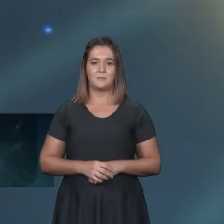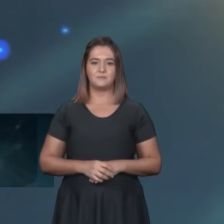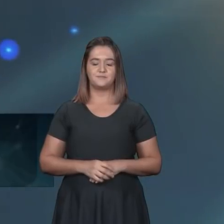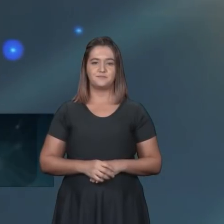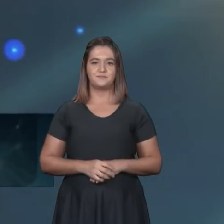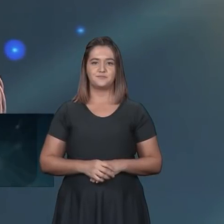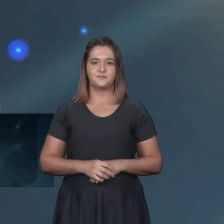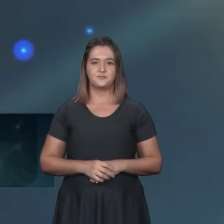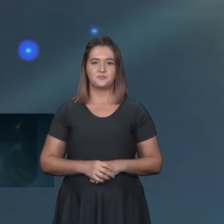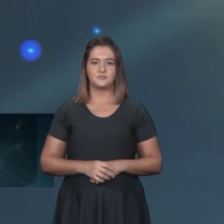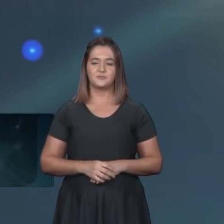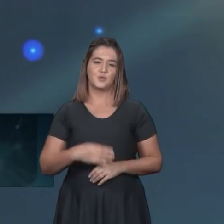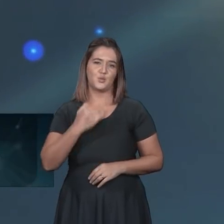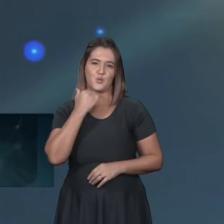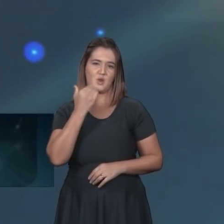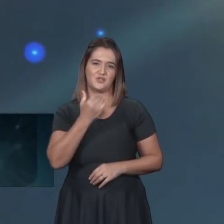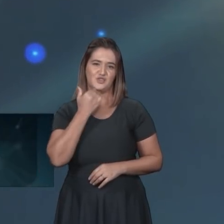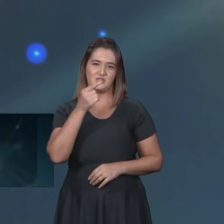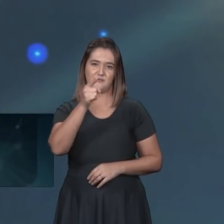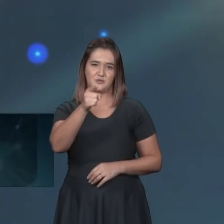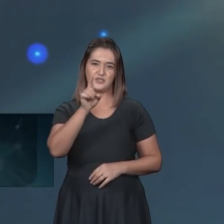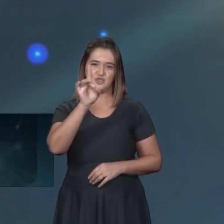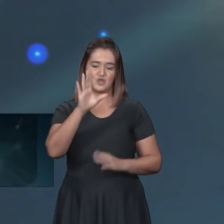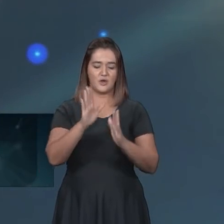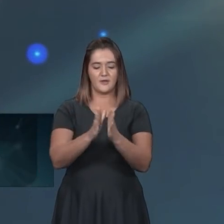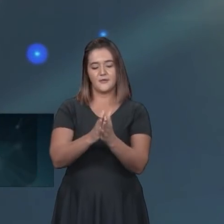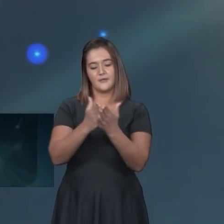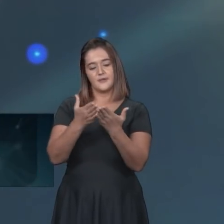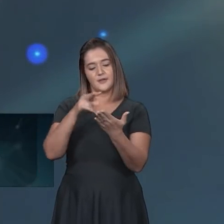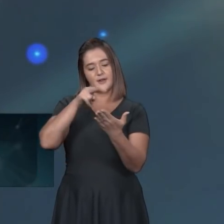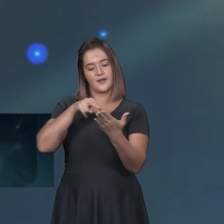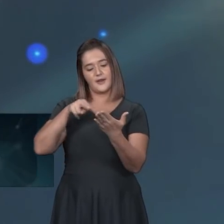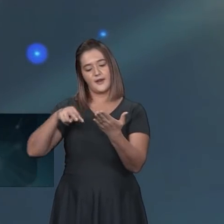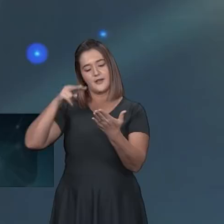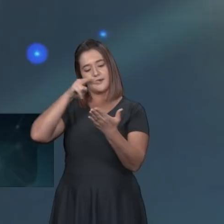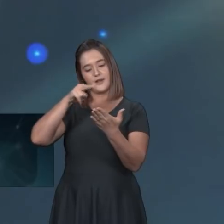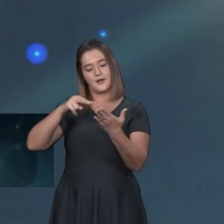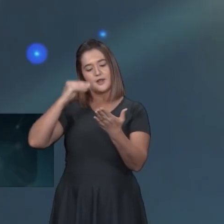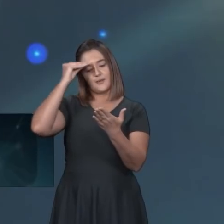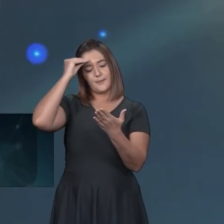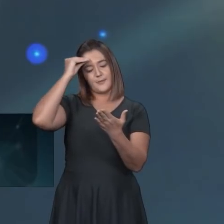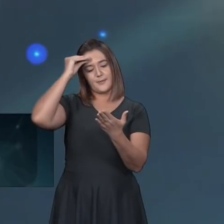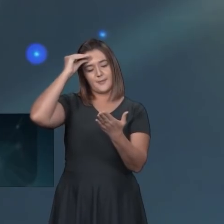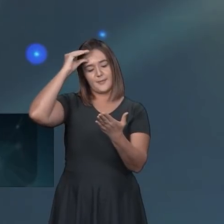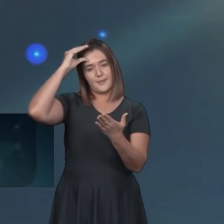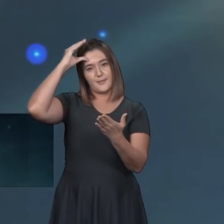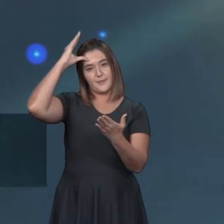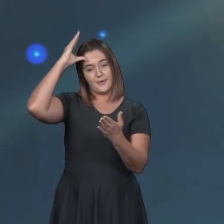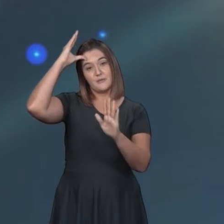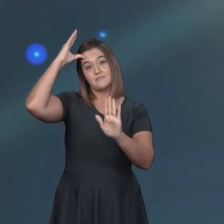Não adianta apenas você conhecer as coisas de Deus se você não entregar a sua vida a Ele.